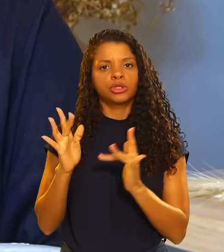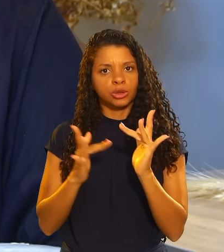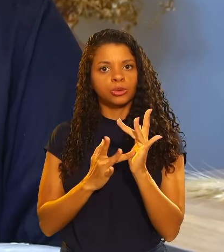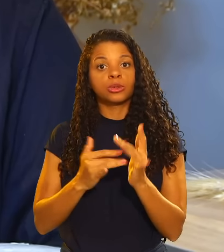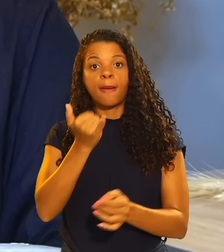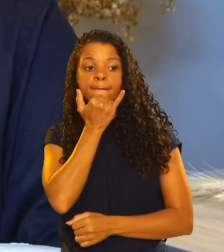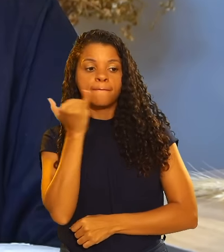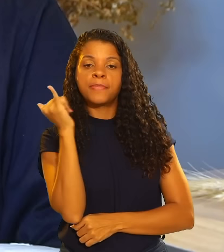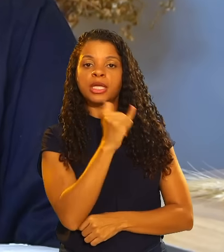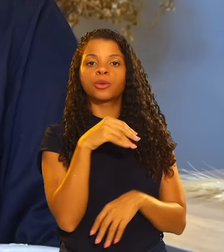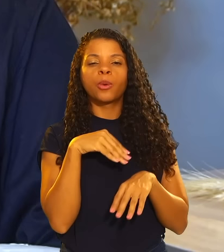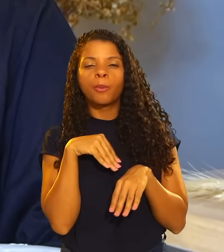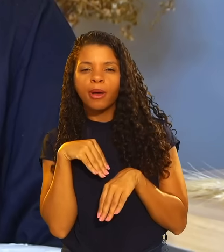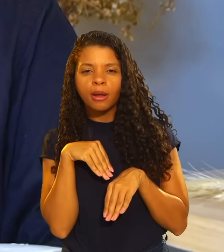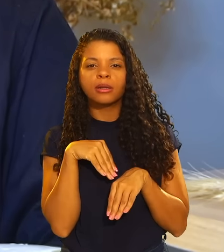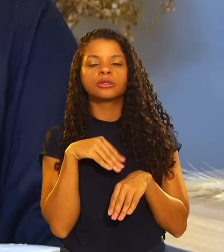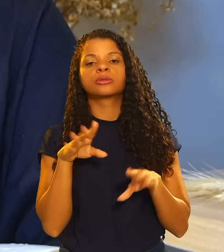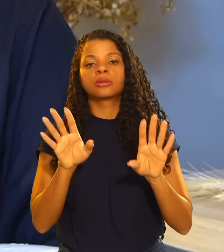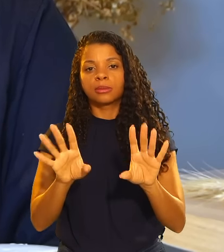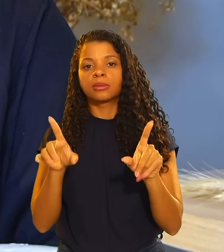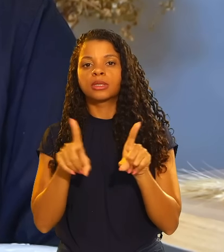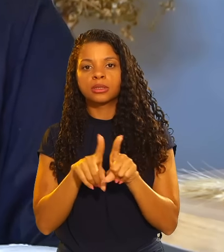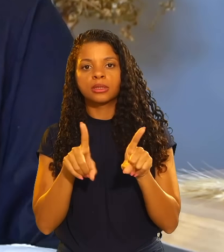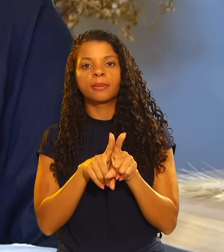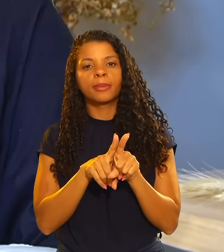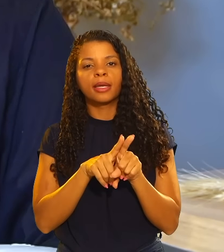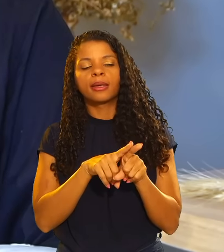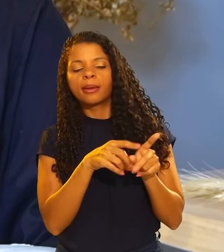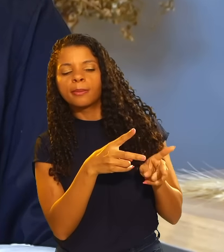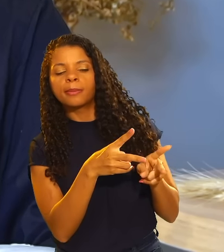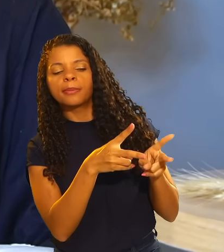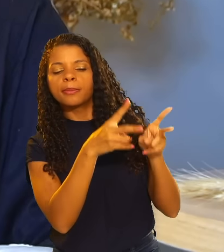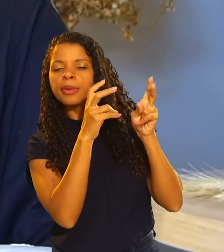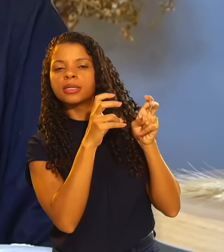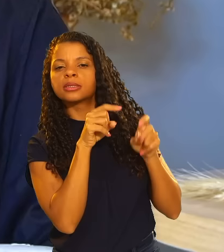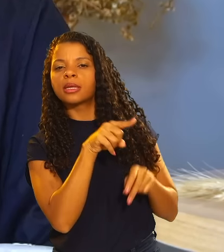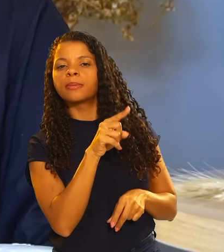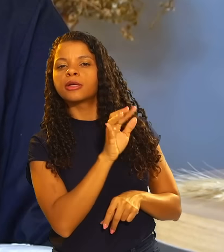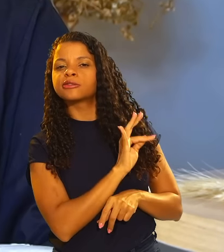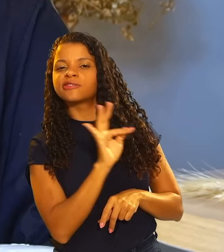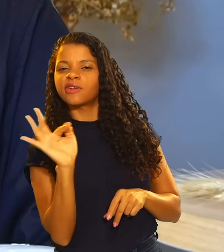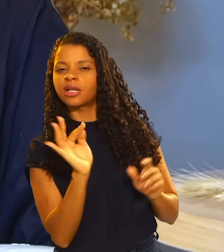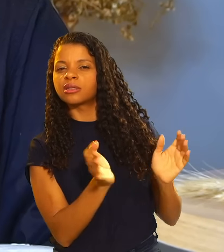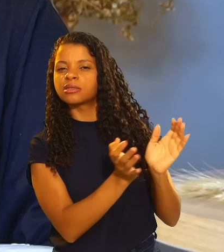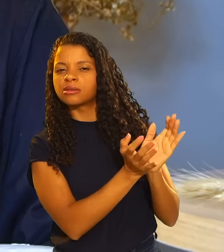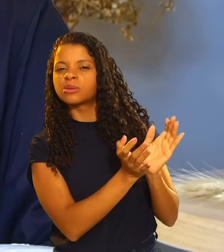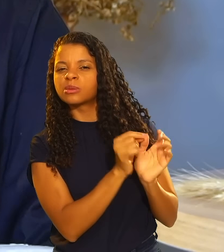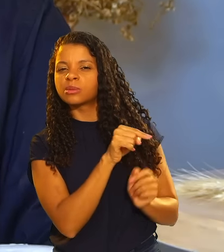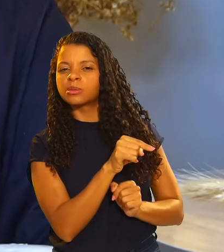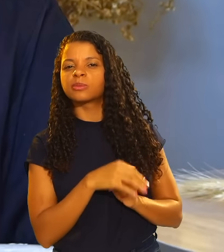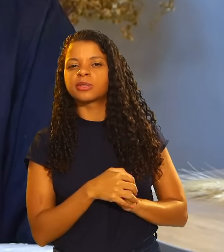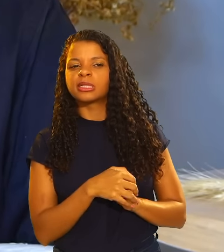dos escribas. Ele leu a mente dos que estavam ali. Isso era para chamar a atenção deles. Mas aí vem a resistência à voz do Espírito